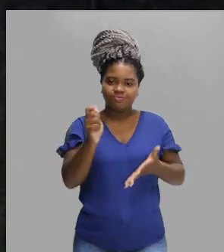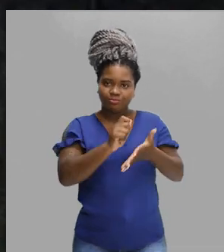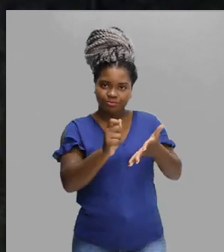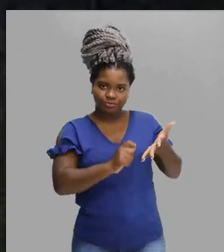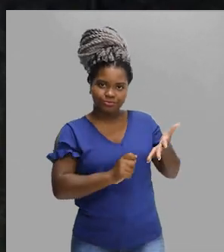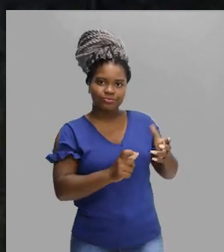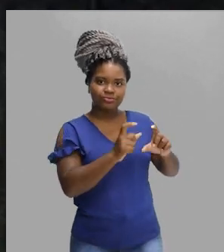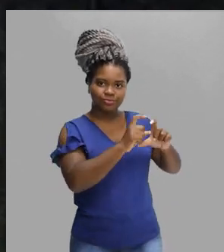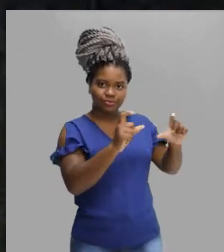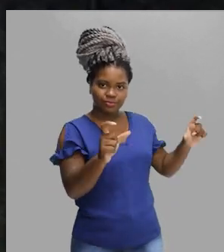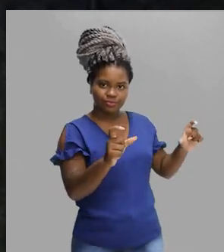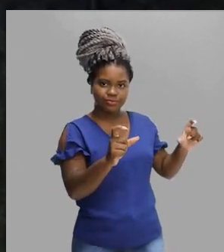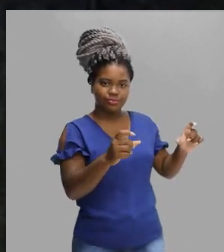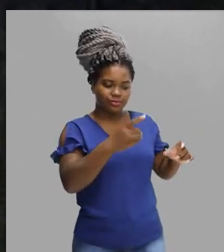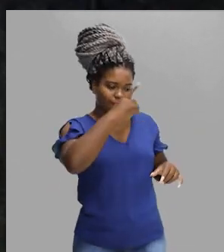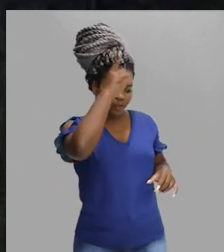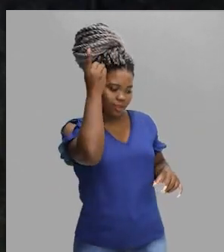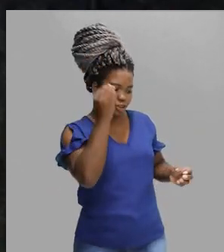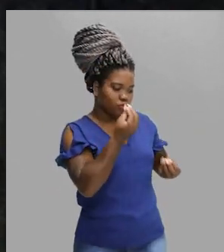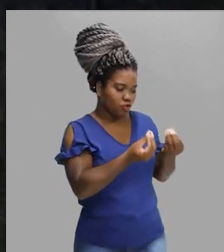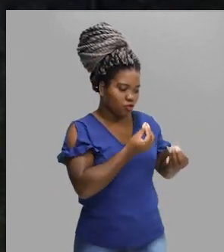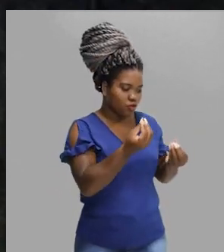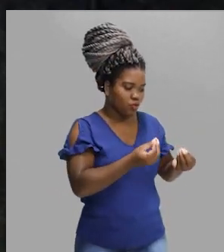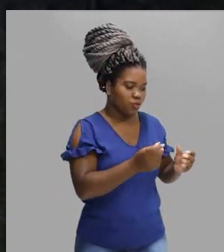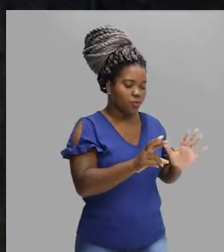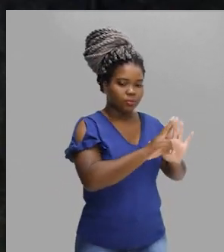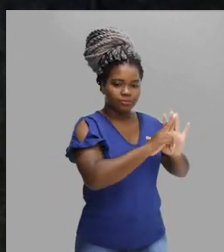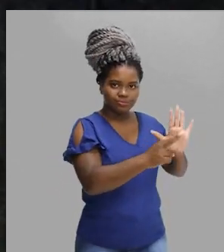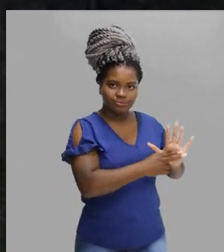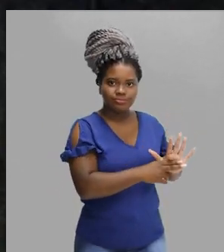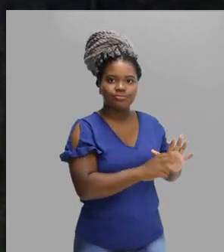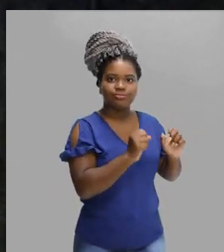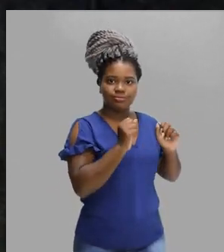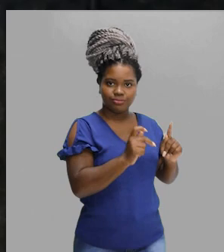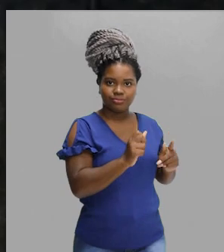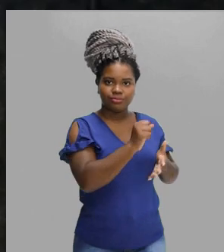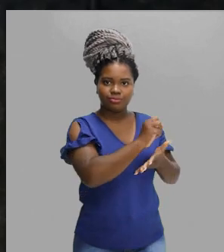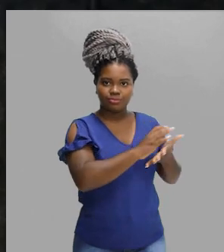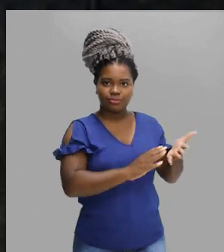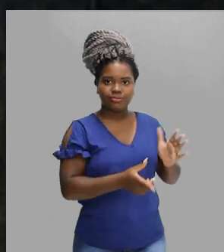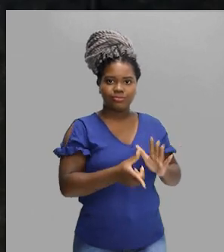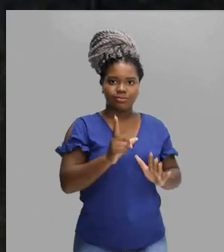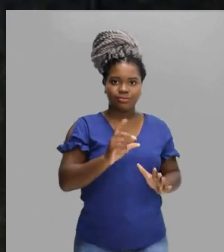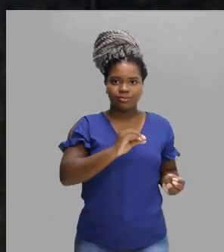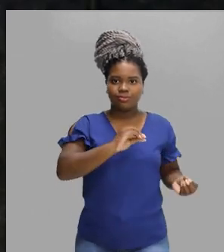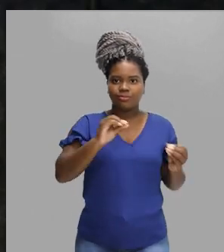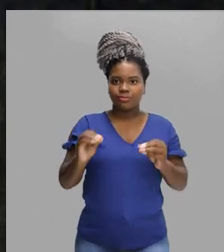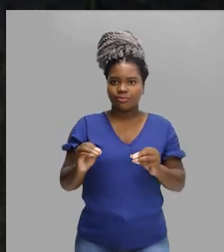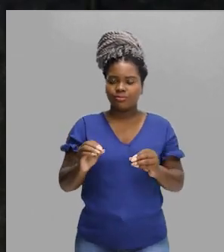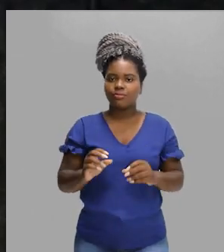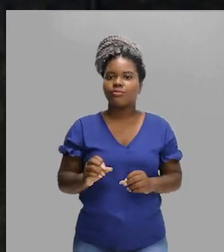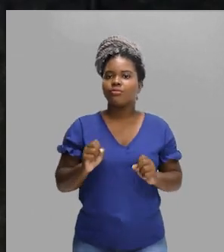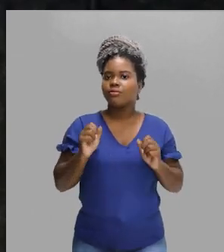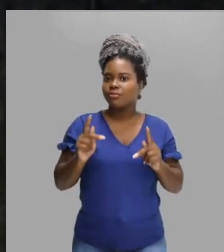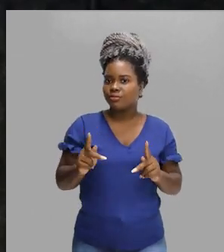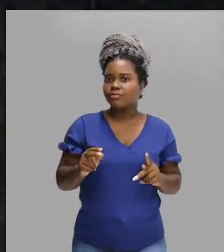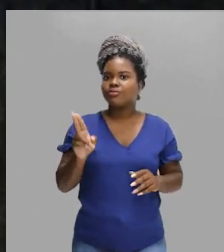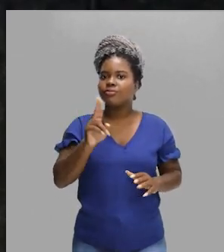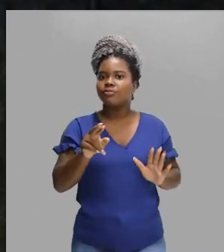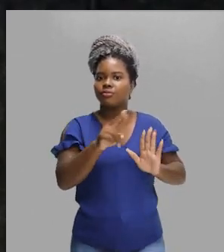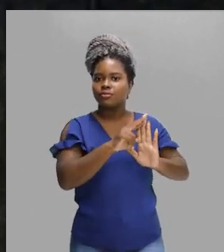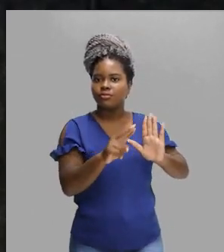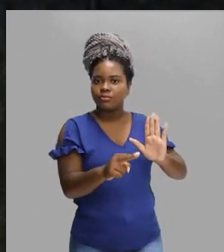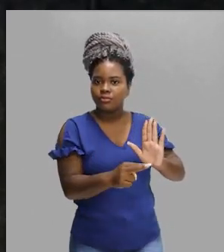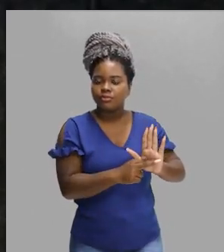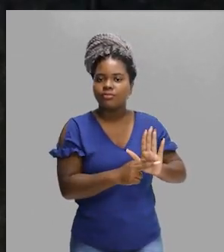essas frases e construam essas frases para vocês treinarem o exercício anterior que nós estávamos colocando, utilizando aquela regrinha lá